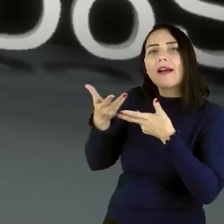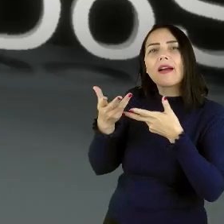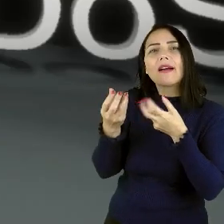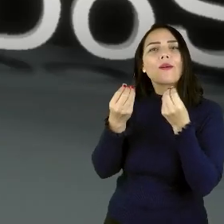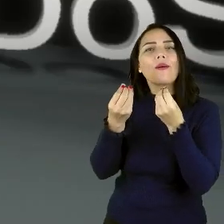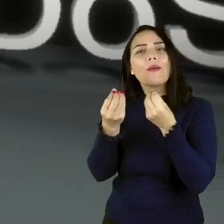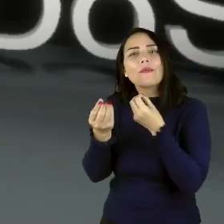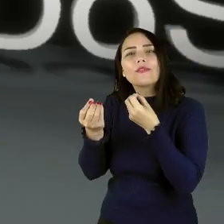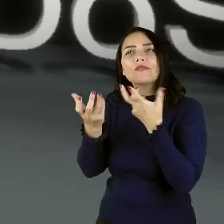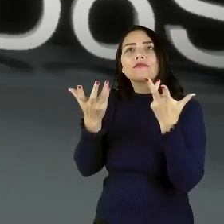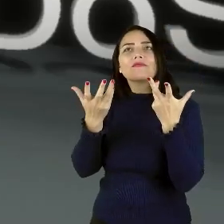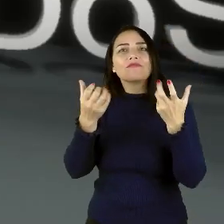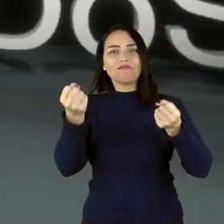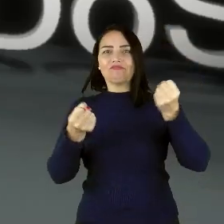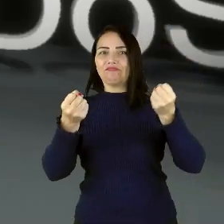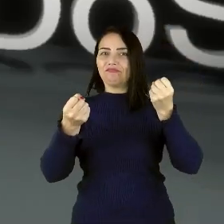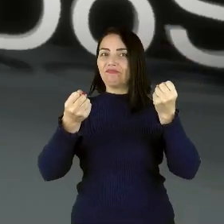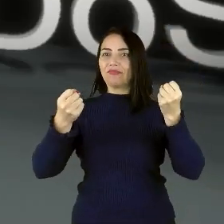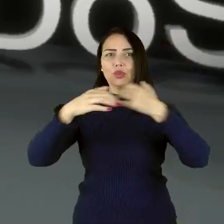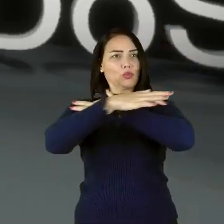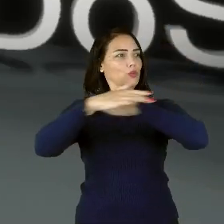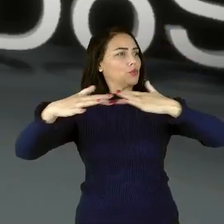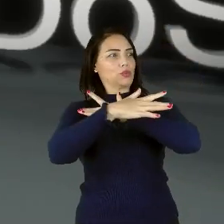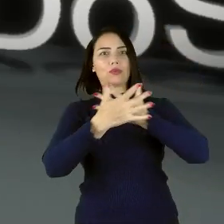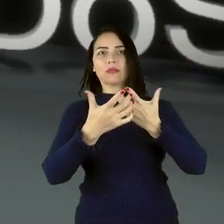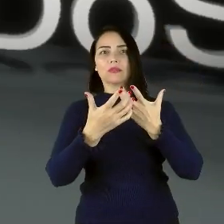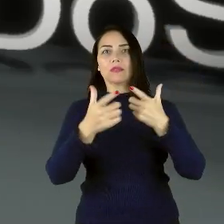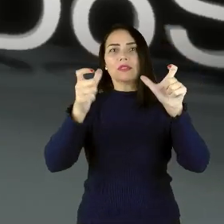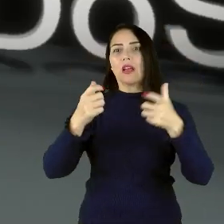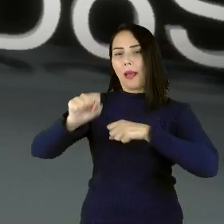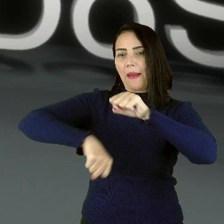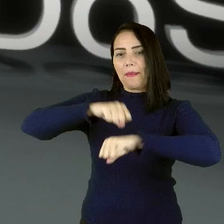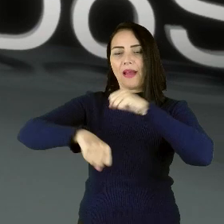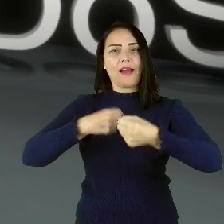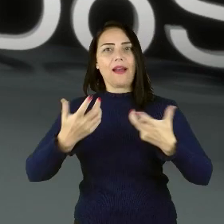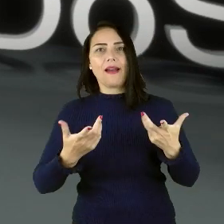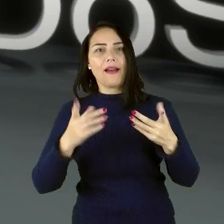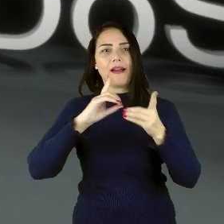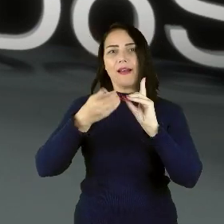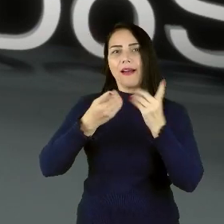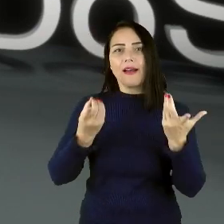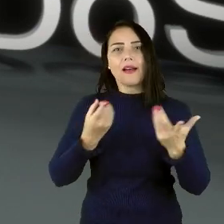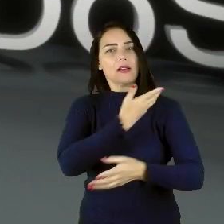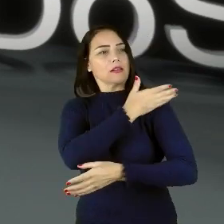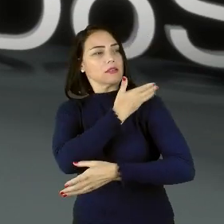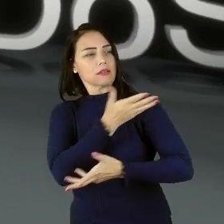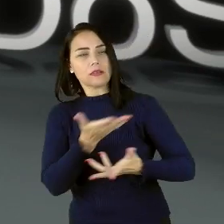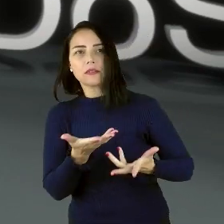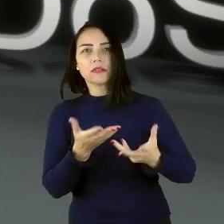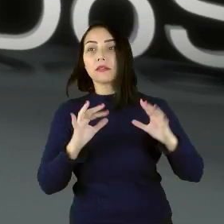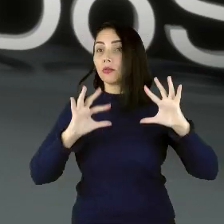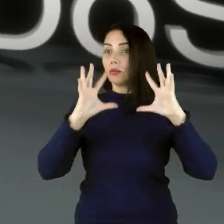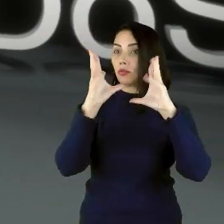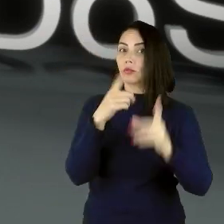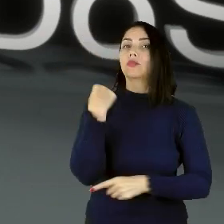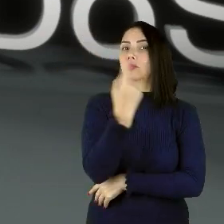como compartilham as vias do trânsito, o lugar da bicicleta nessa dinâmica, os preconceitos que